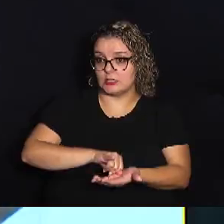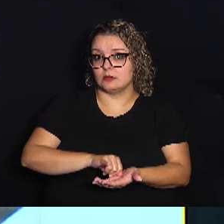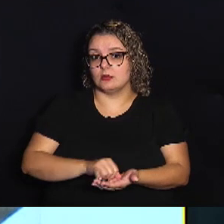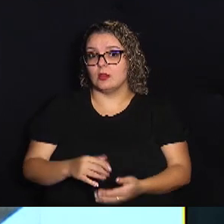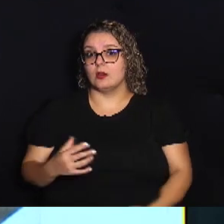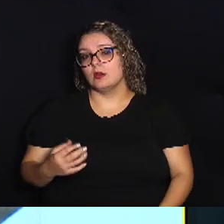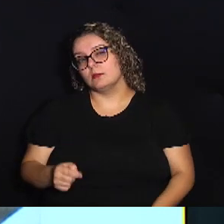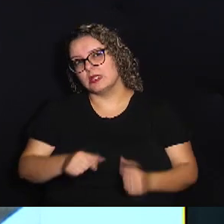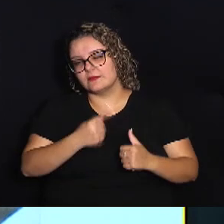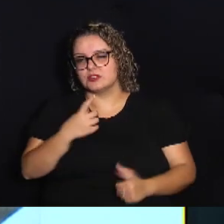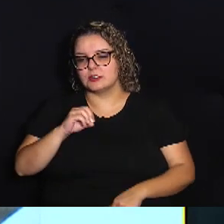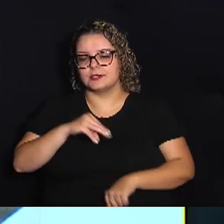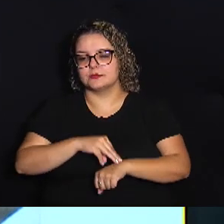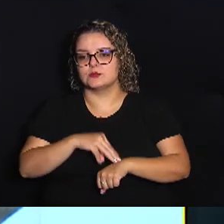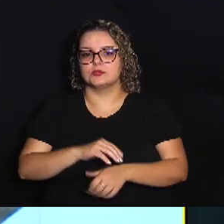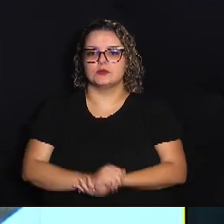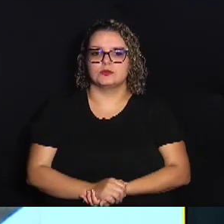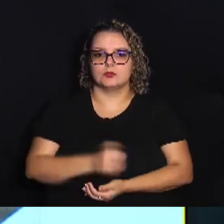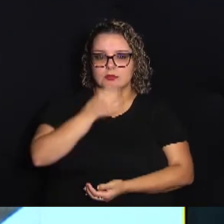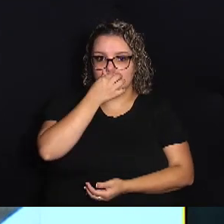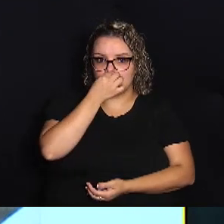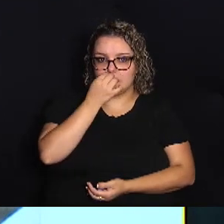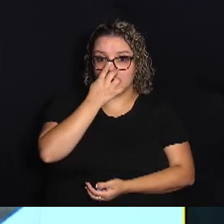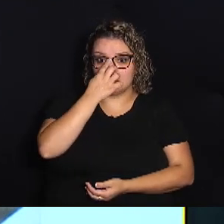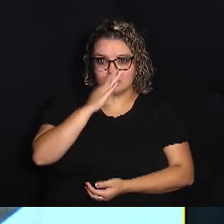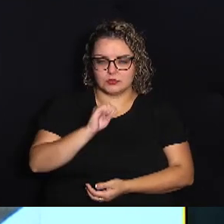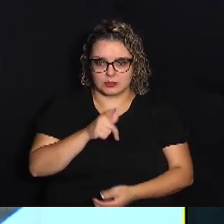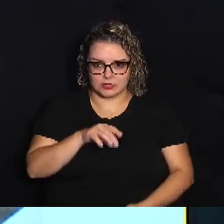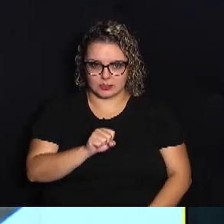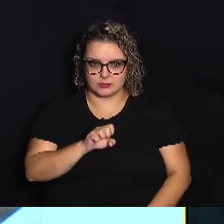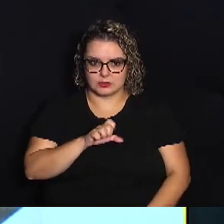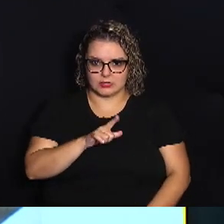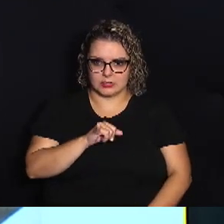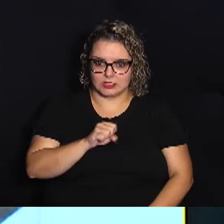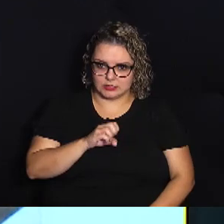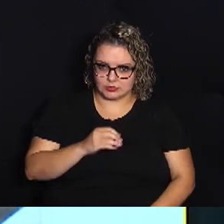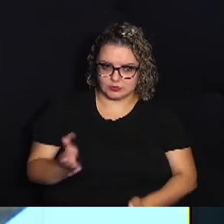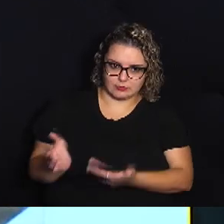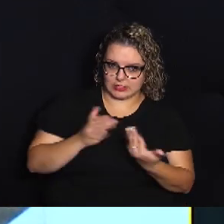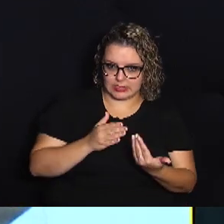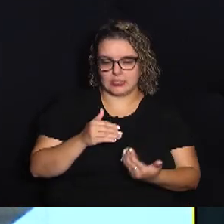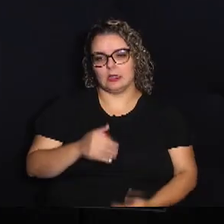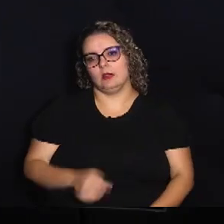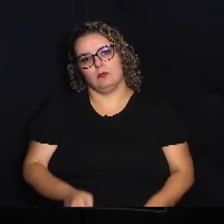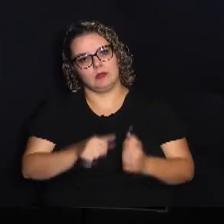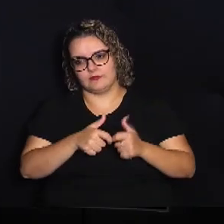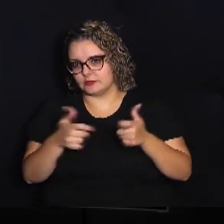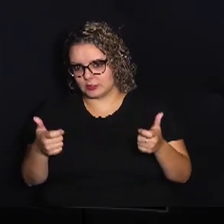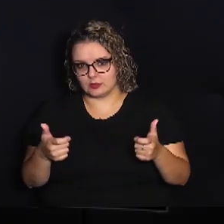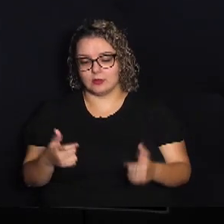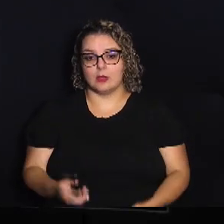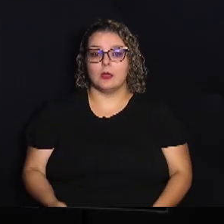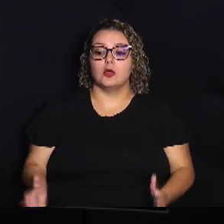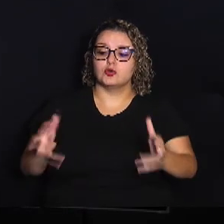10 minutos inicialmente quem está mais dos Campos Elísios para cá esse ganho vai ser ainda maior então a gente